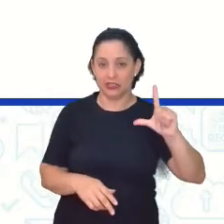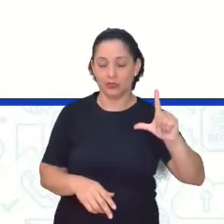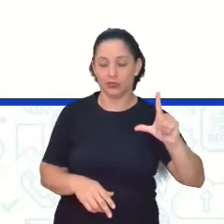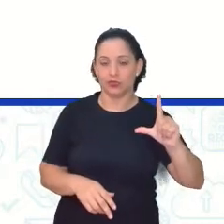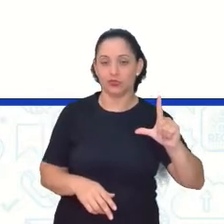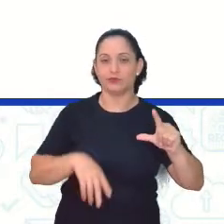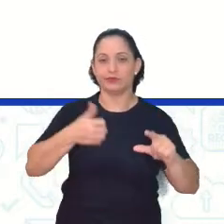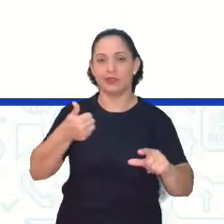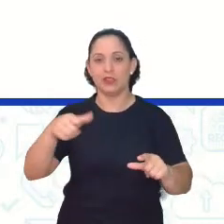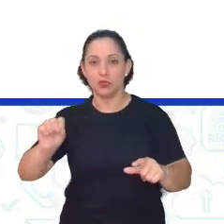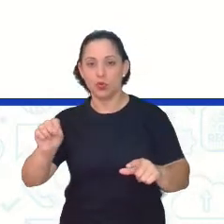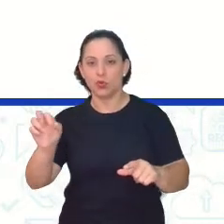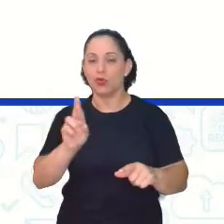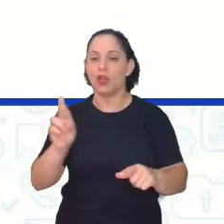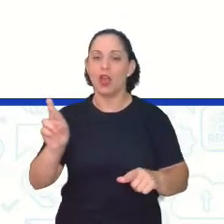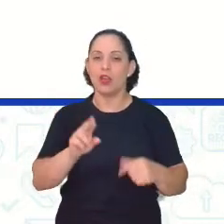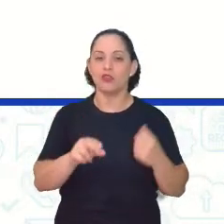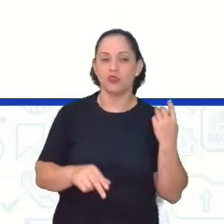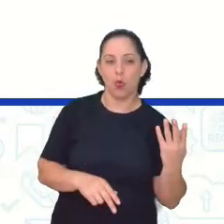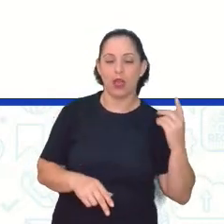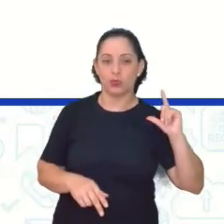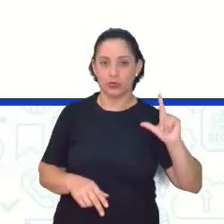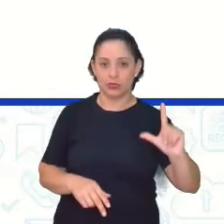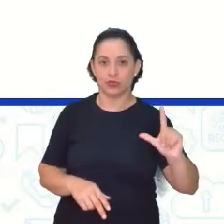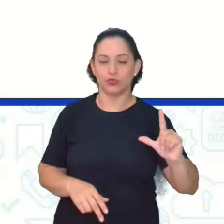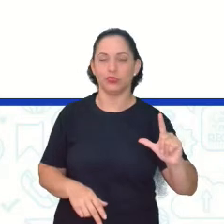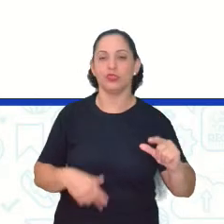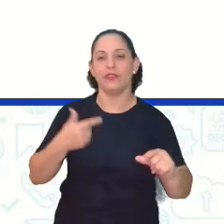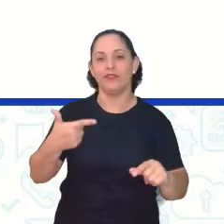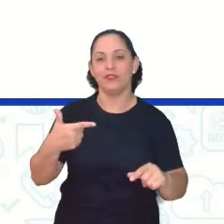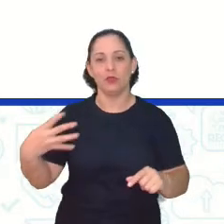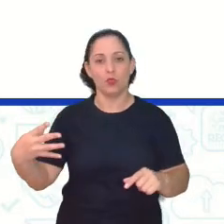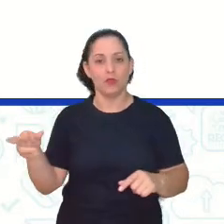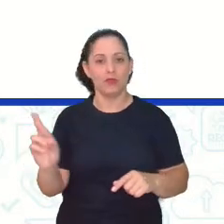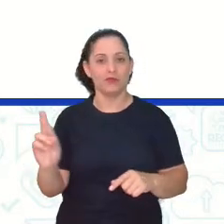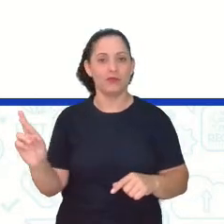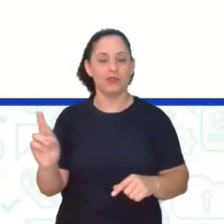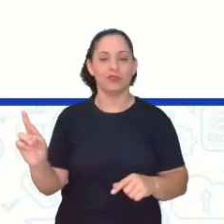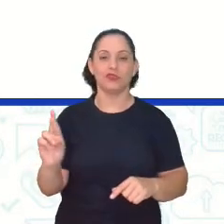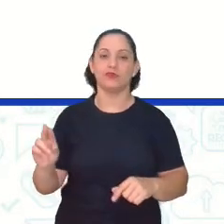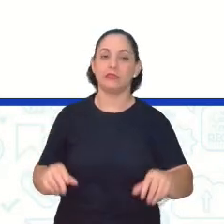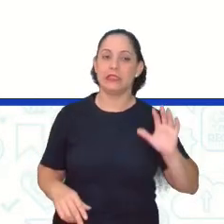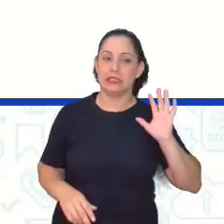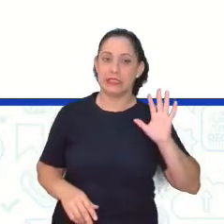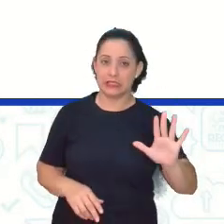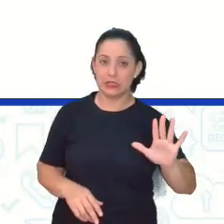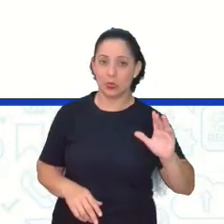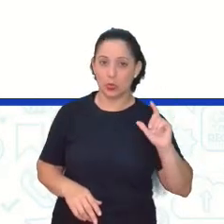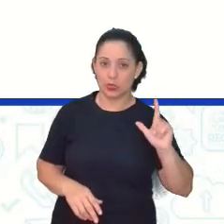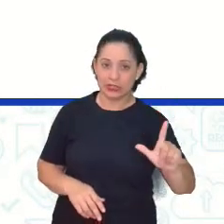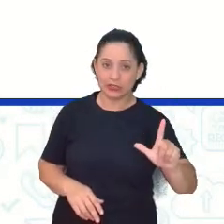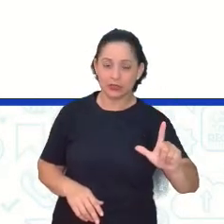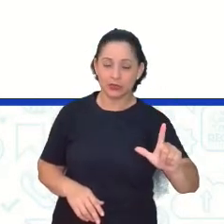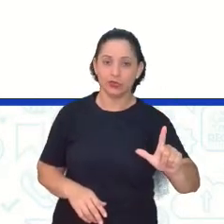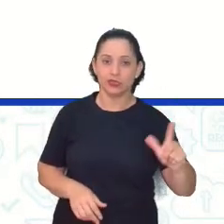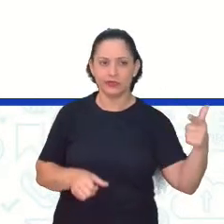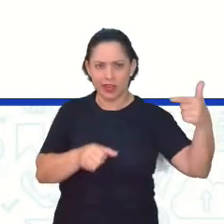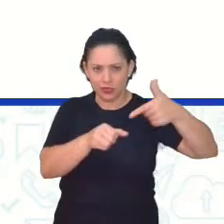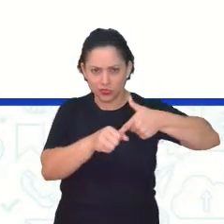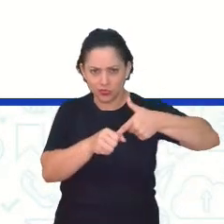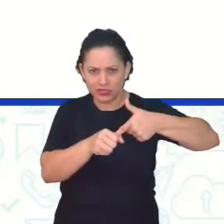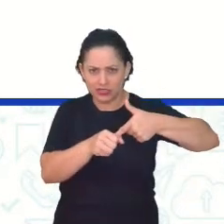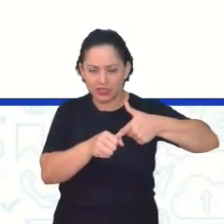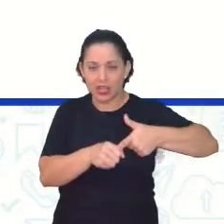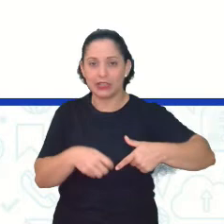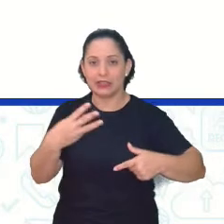custa 18, 4 litros custa R$24 e 5 litros de gasolina vai custar